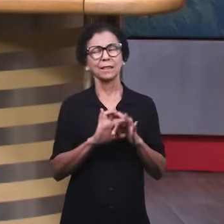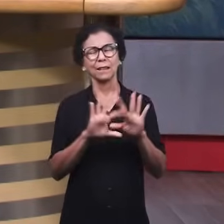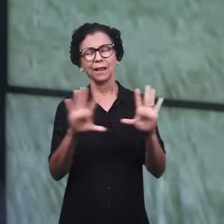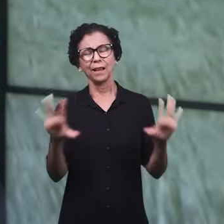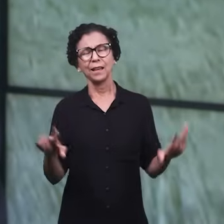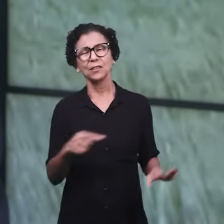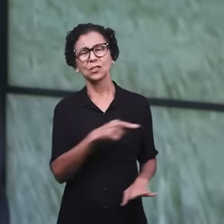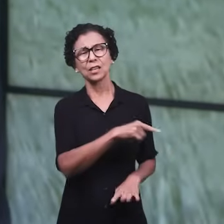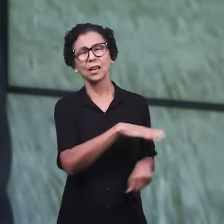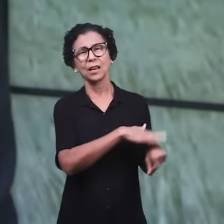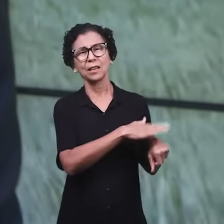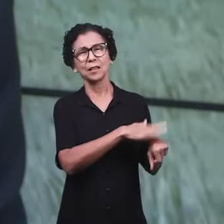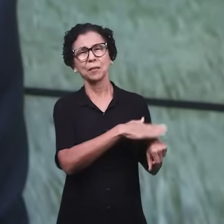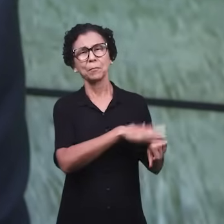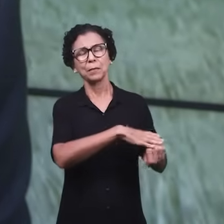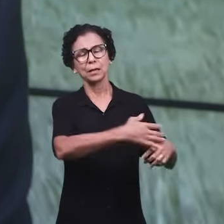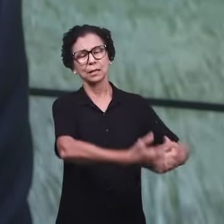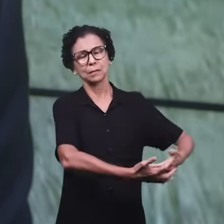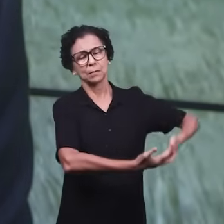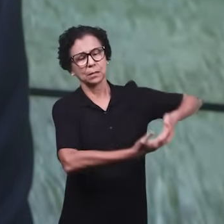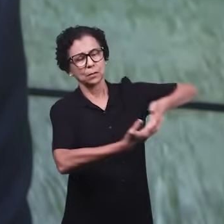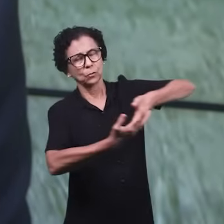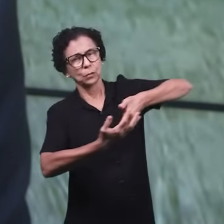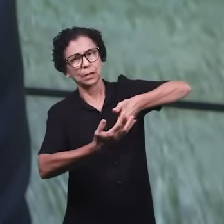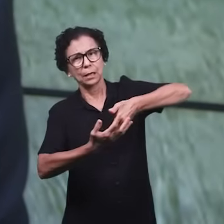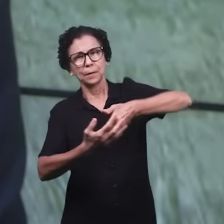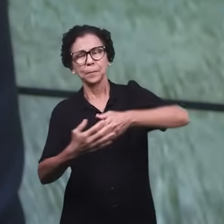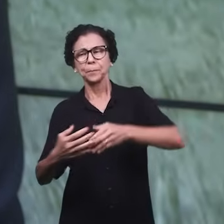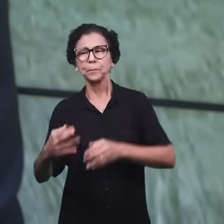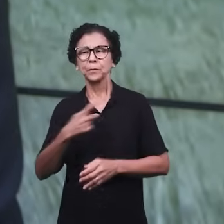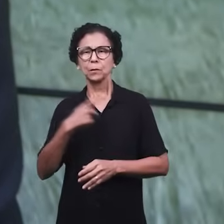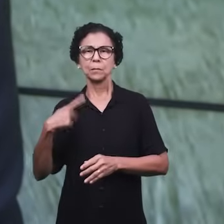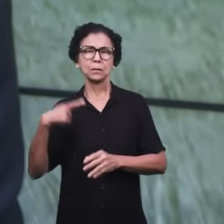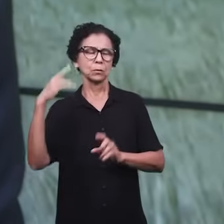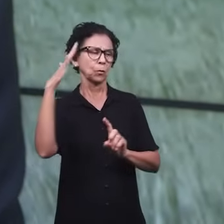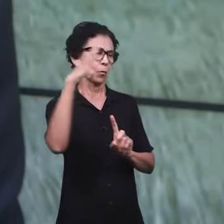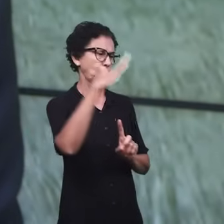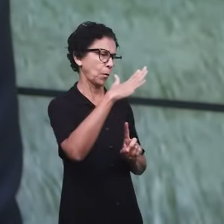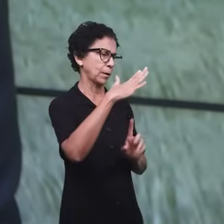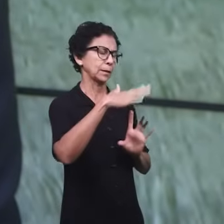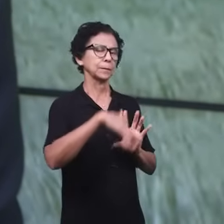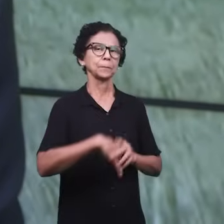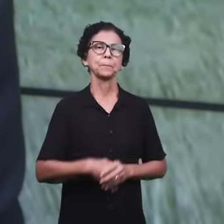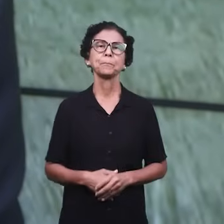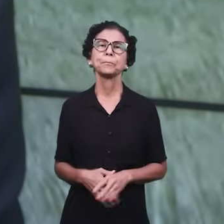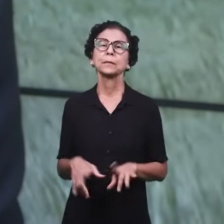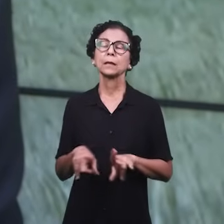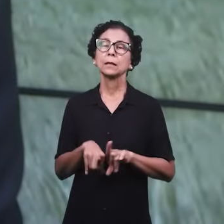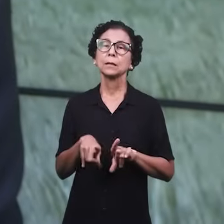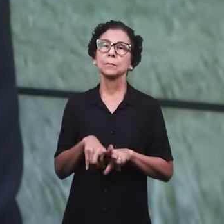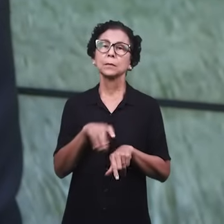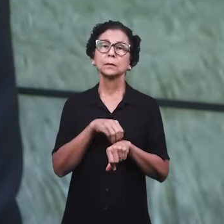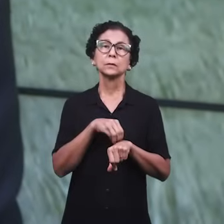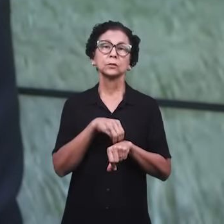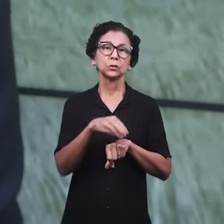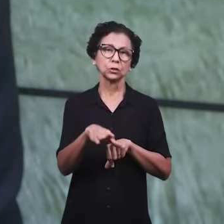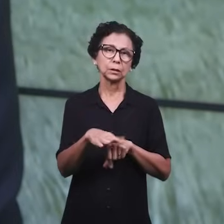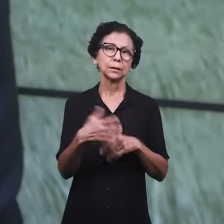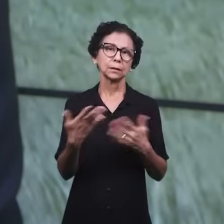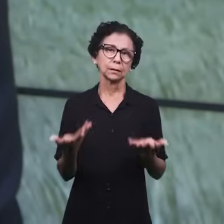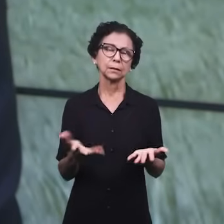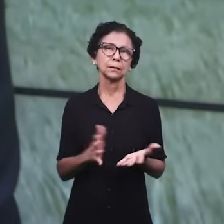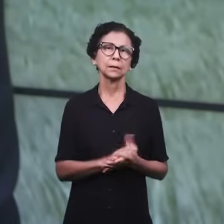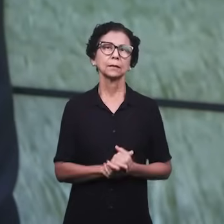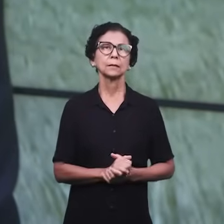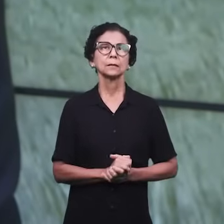deixa col da mãe Do pai o pastor consagra ali a gente sempre também orienta eh Josias aquelas